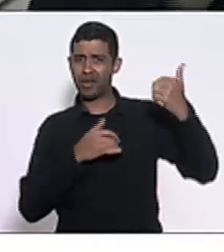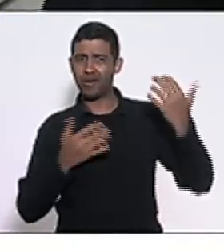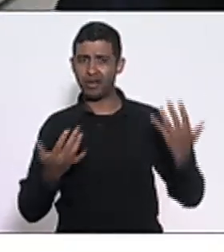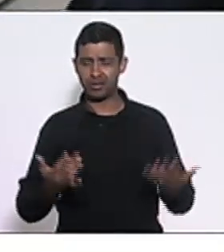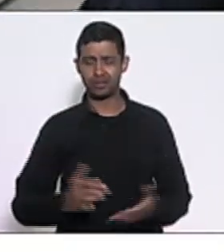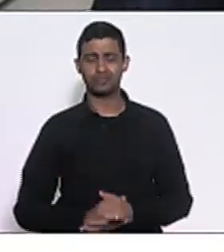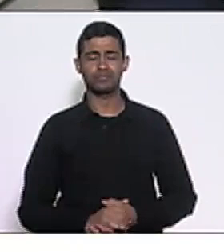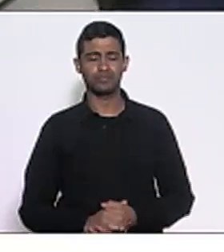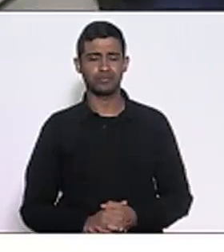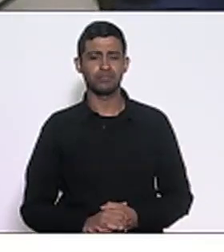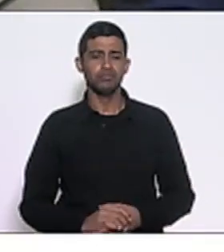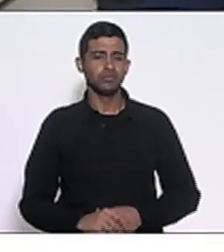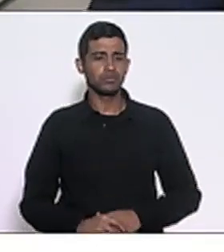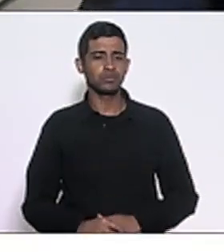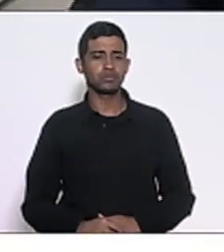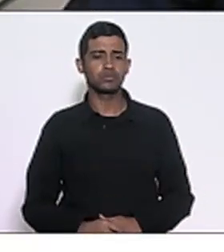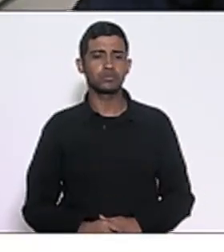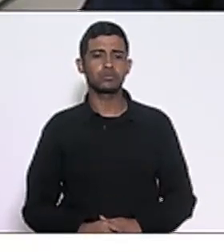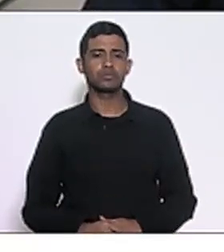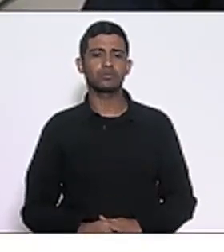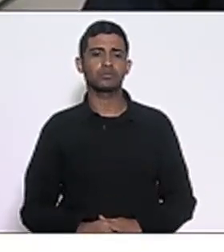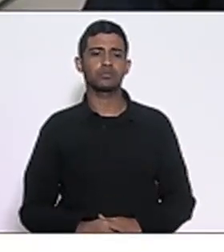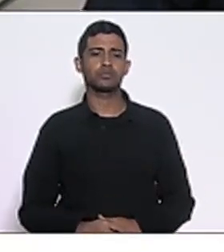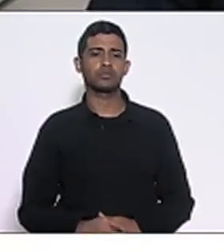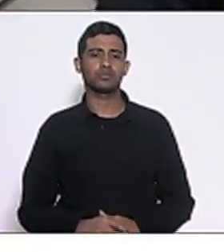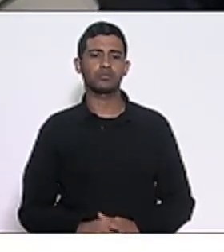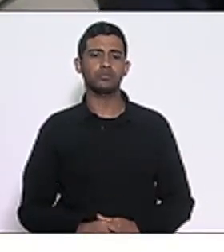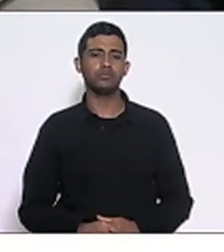esse prédio do Banejão. E